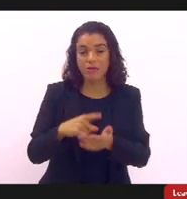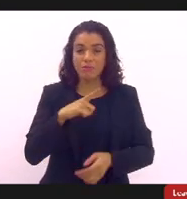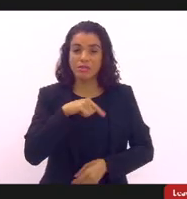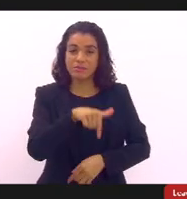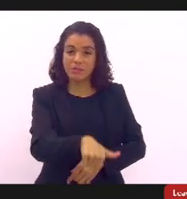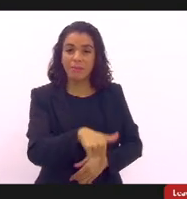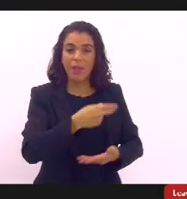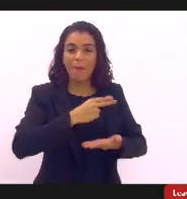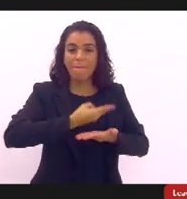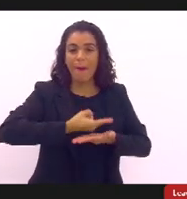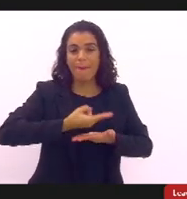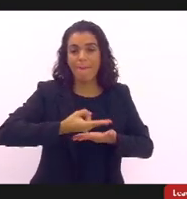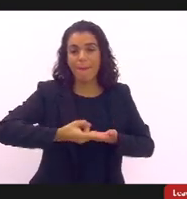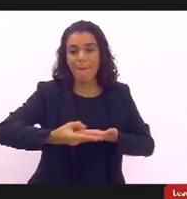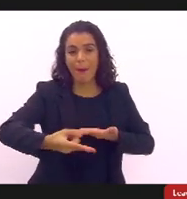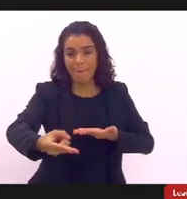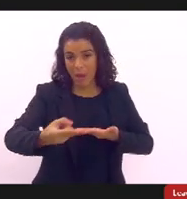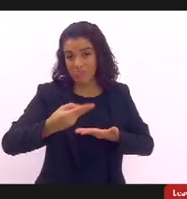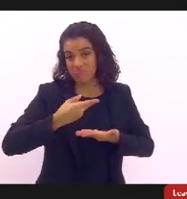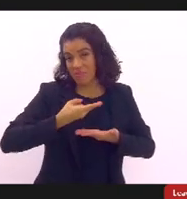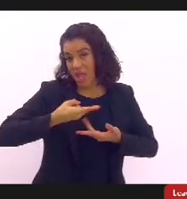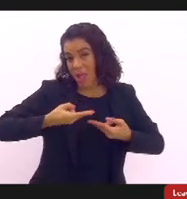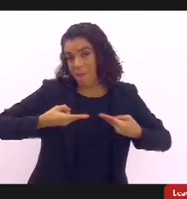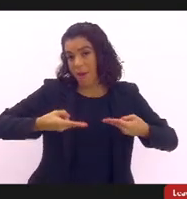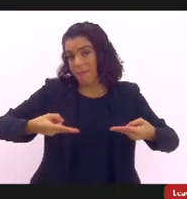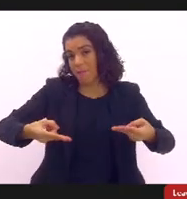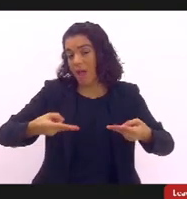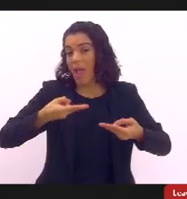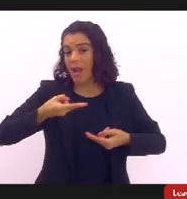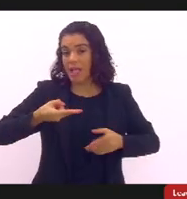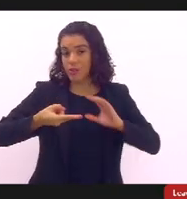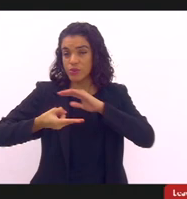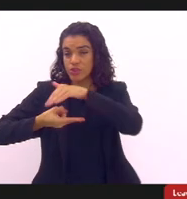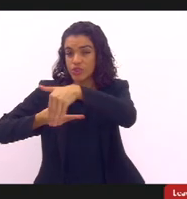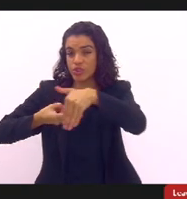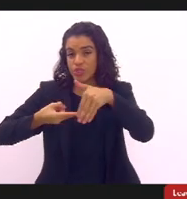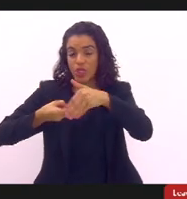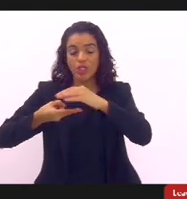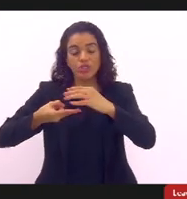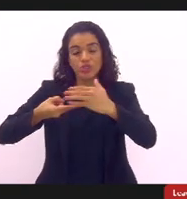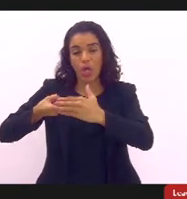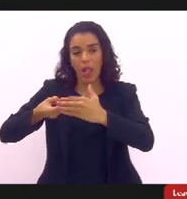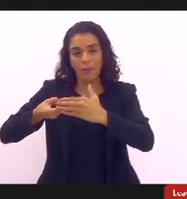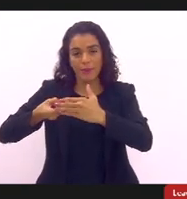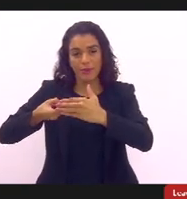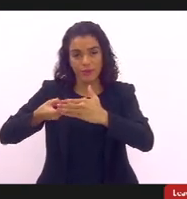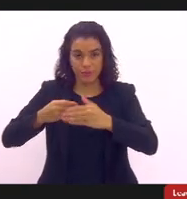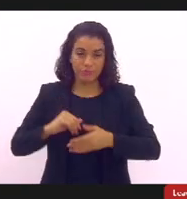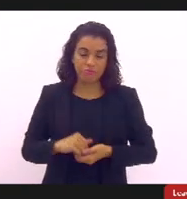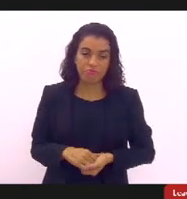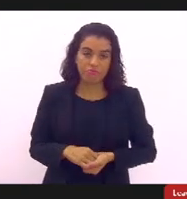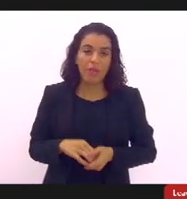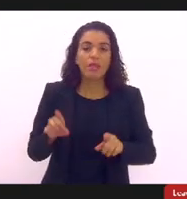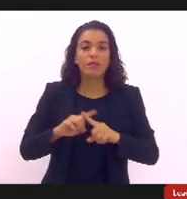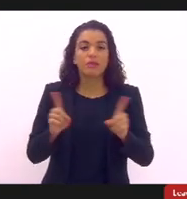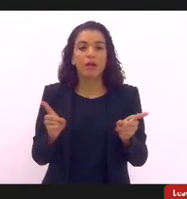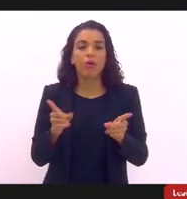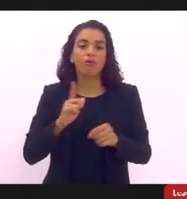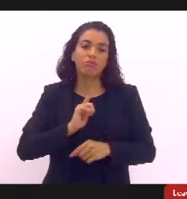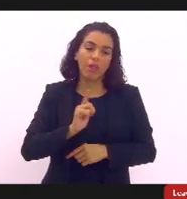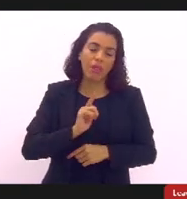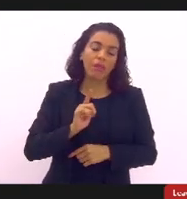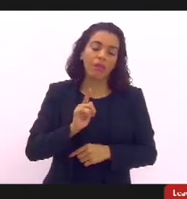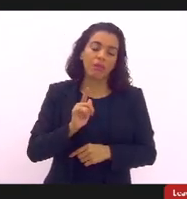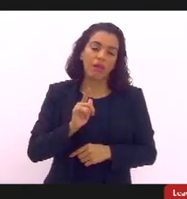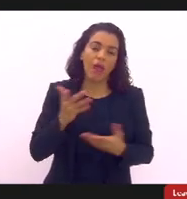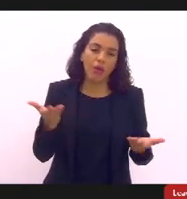leitos, né, que a princípio leitos de isolamento, mas que também tem demandas de saúde. Né? Então, a gente vai,